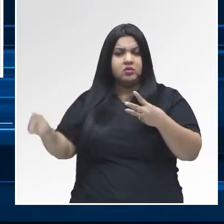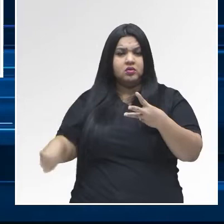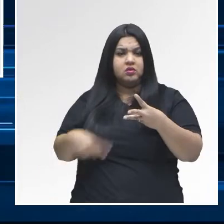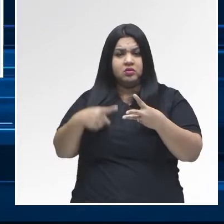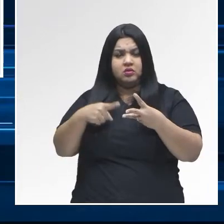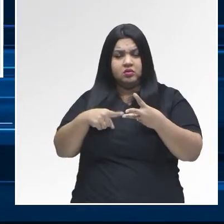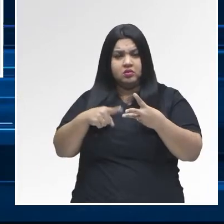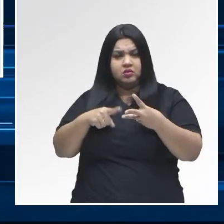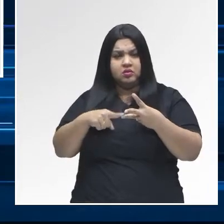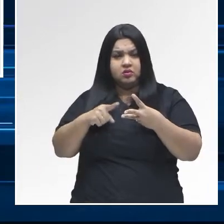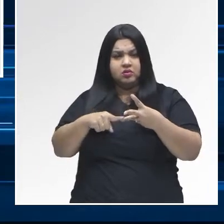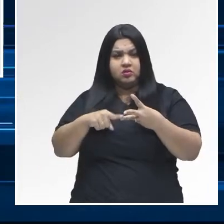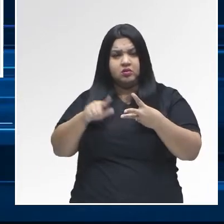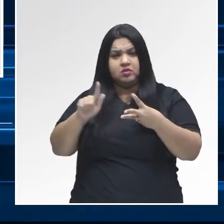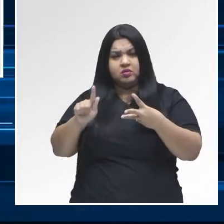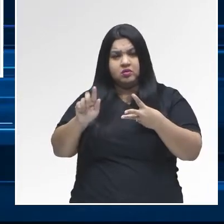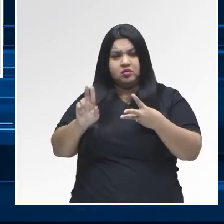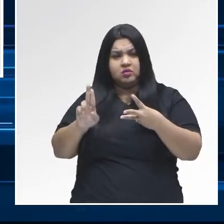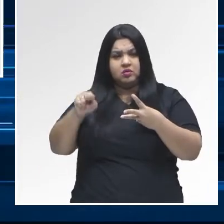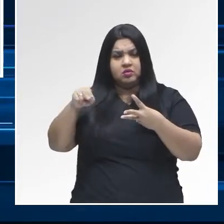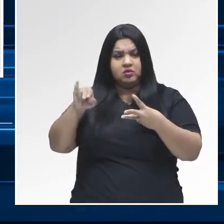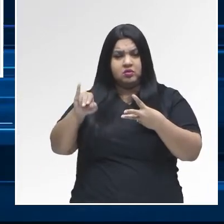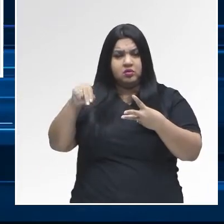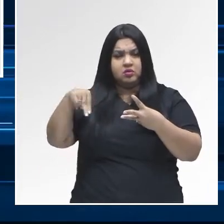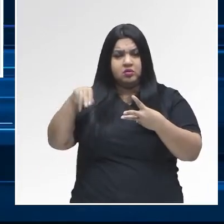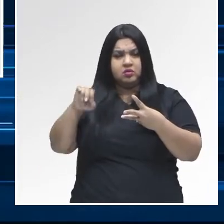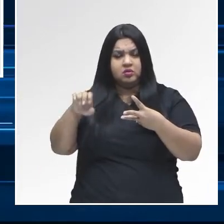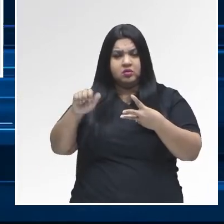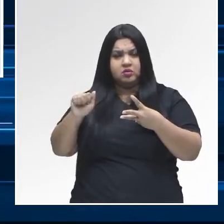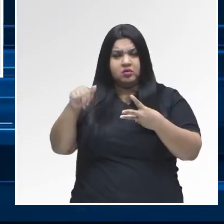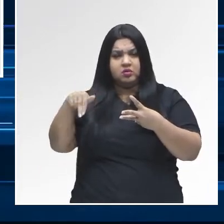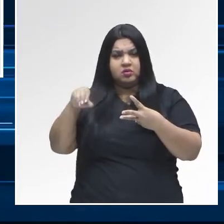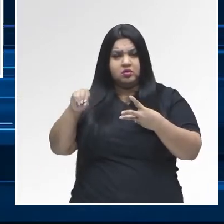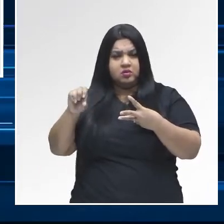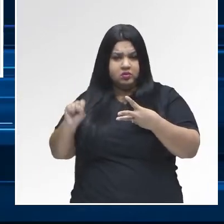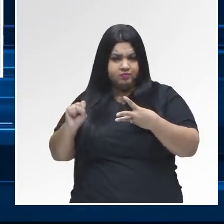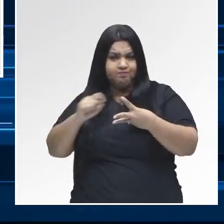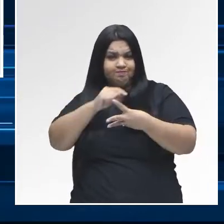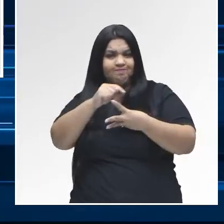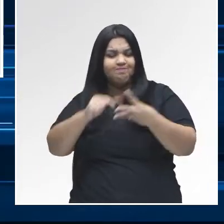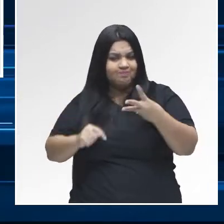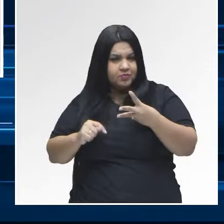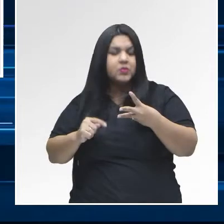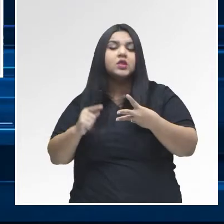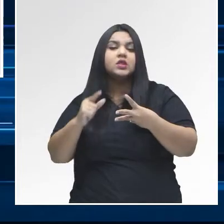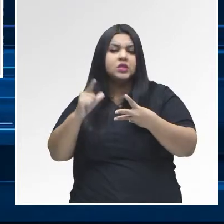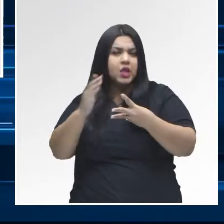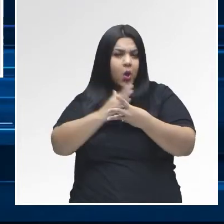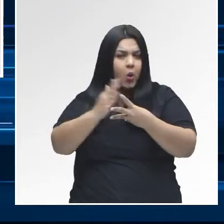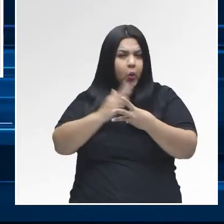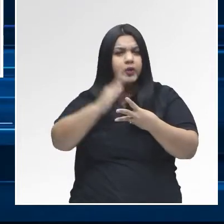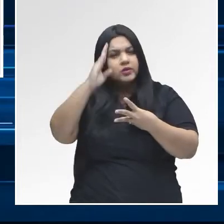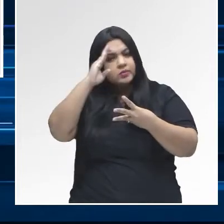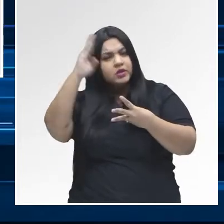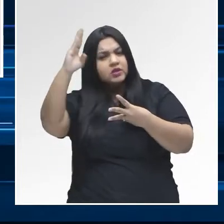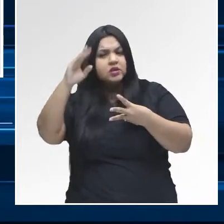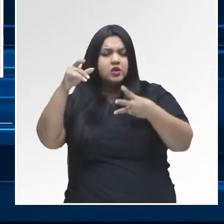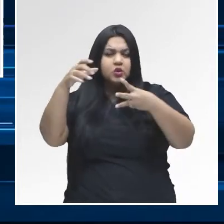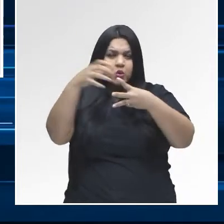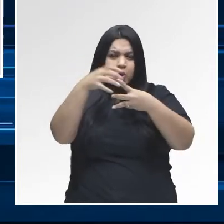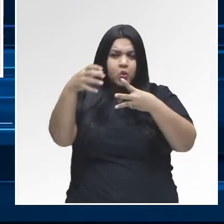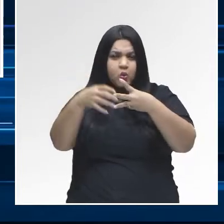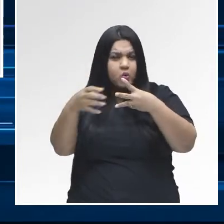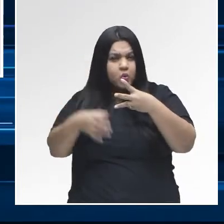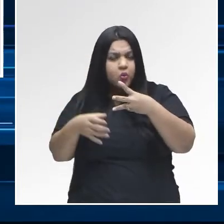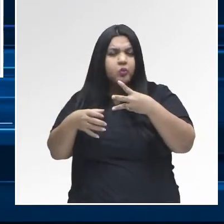moçambicanos. E os guineanos, né, que são os sudaneses muçulmanos. Então nós temos aí alguns dos principais pontos daquelas